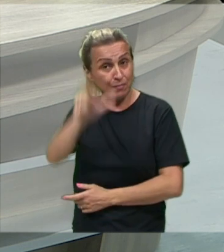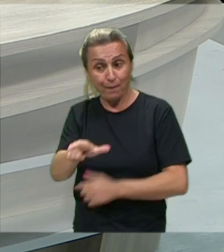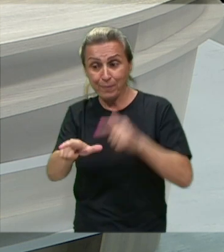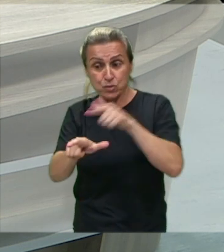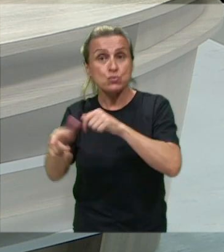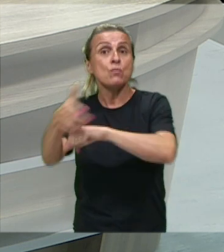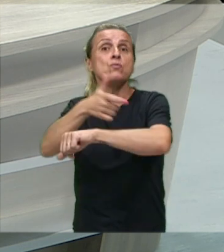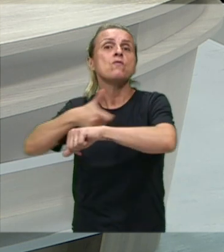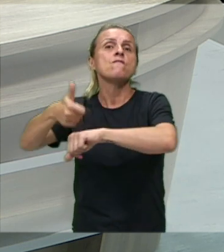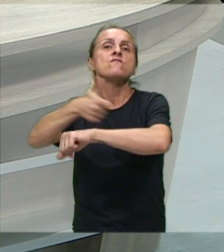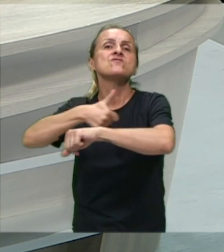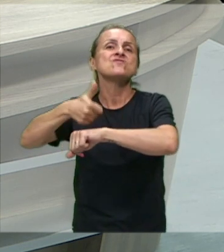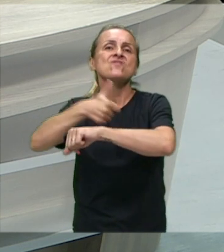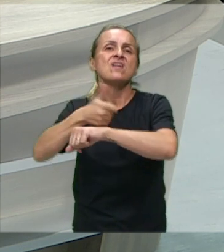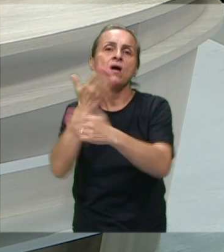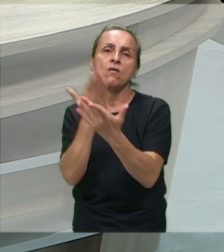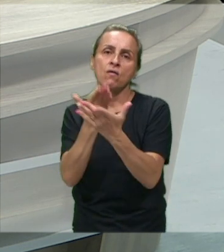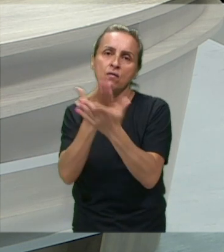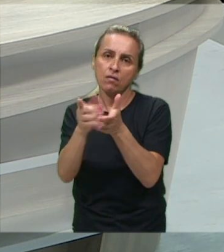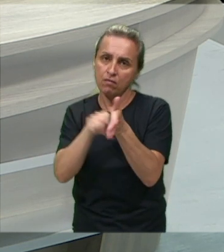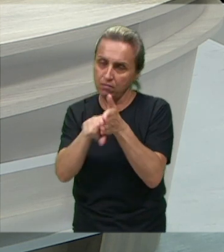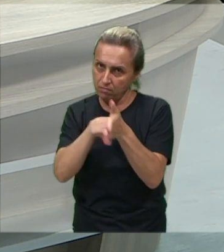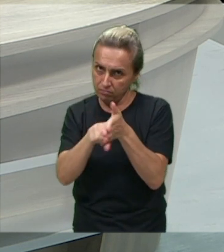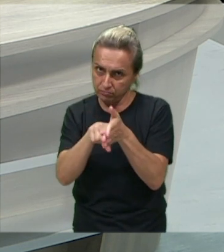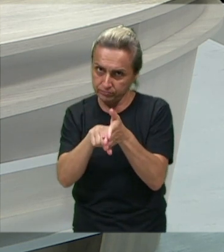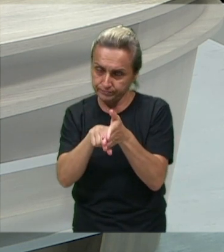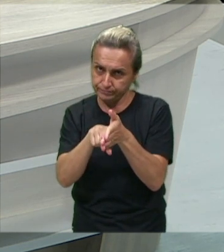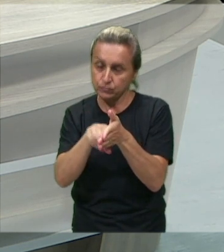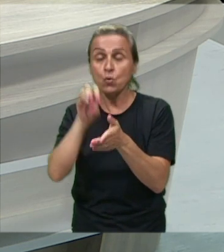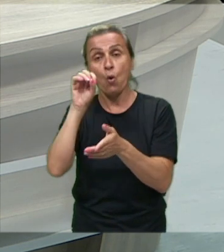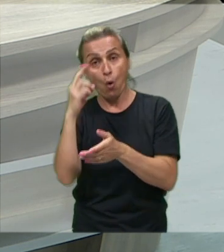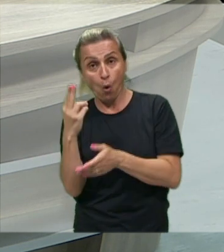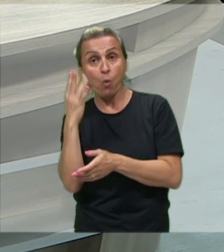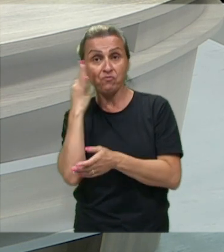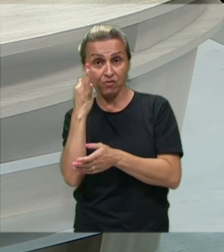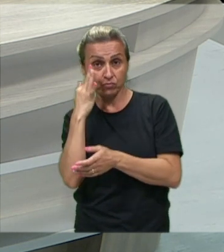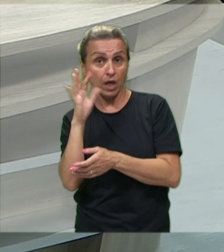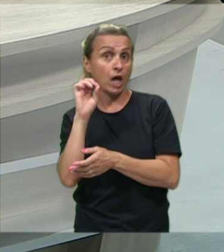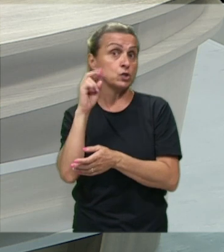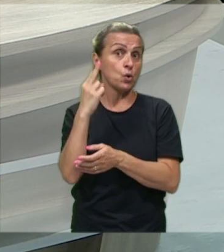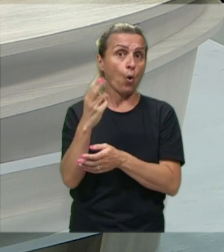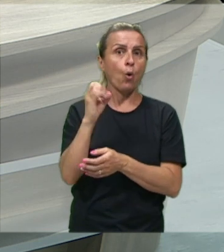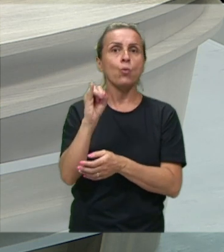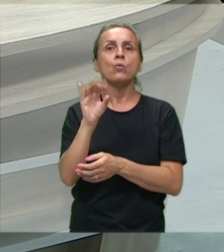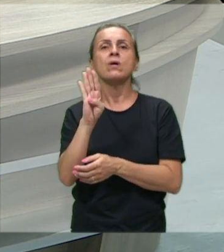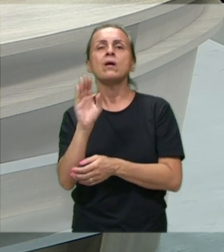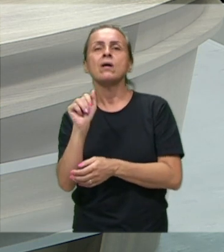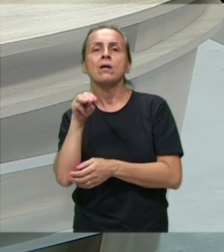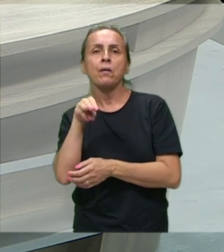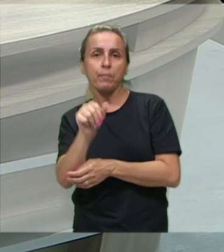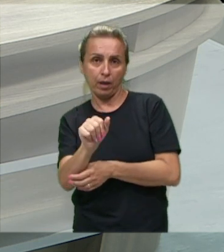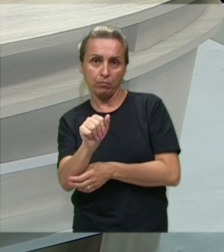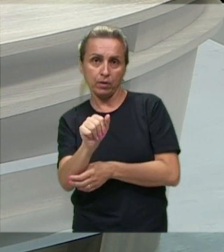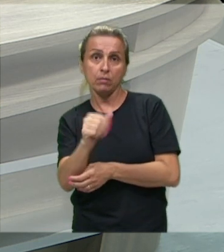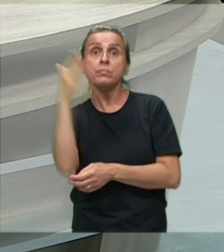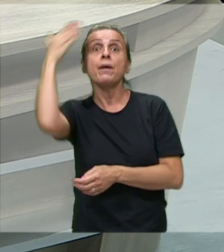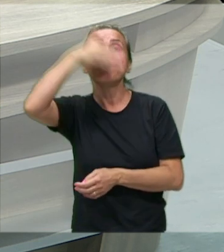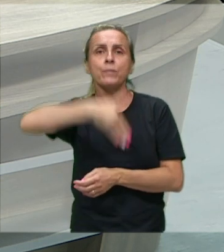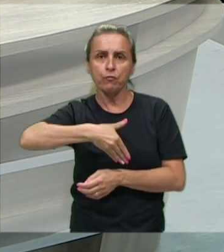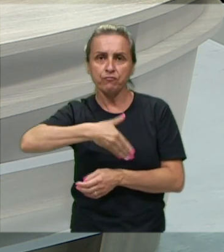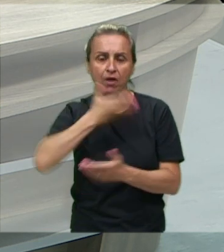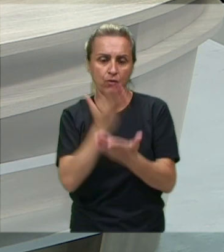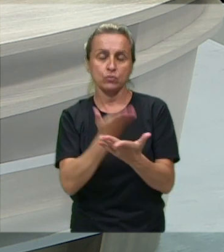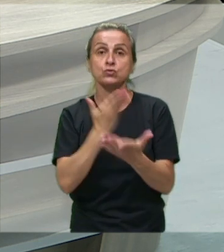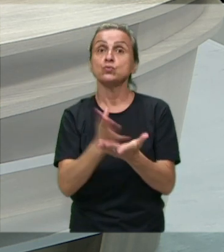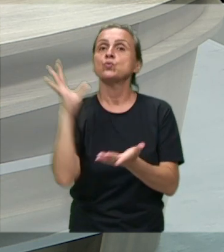ou o CEPSUL, ou o IBAMA, ou a universidade, para se comprovar realmente que se fala que, olha, está aqui o estudo, o que vamos